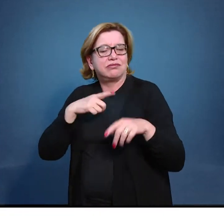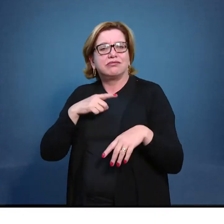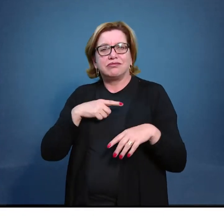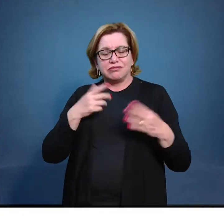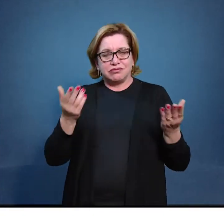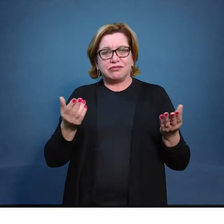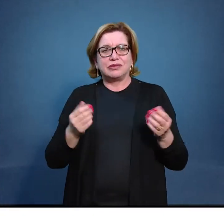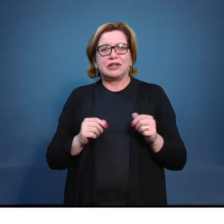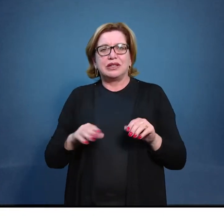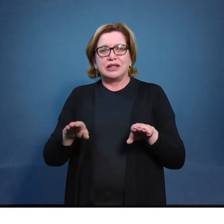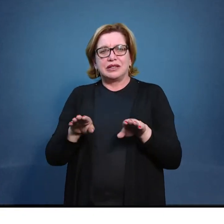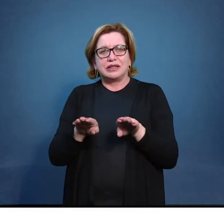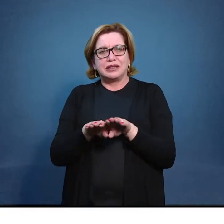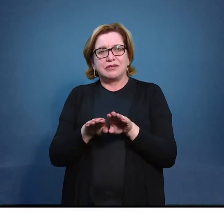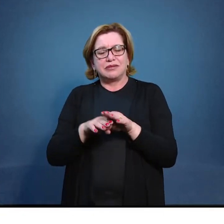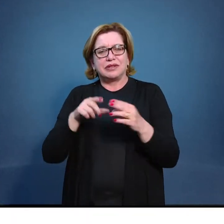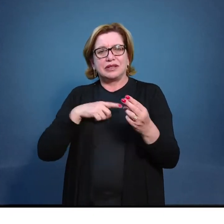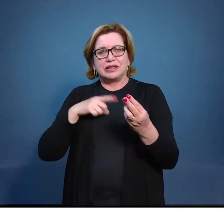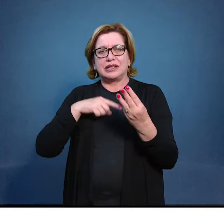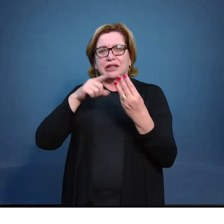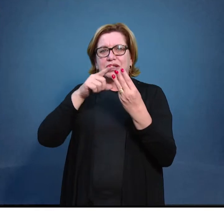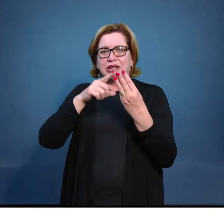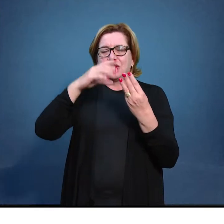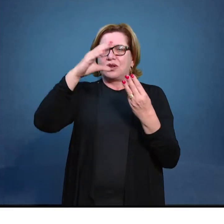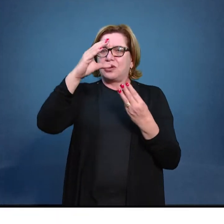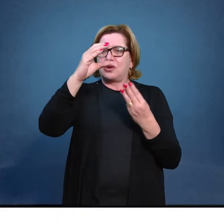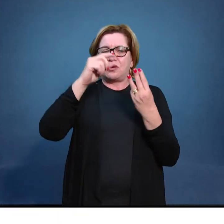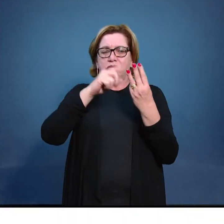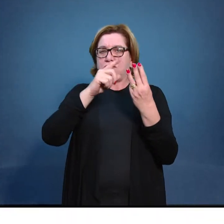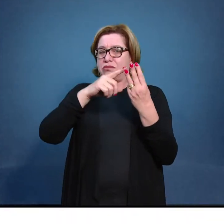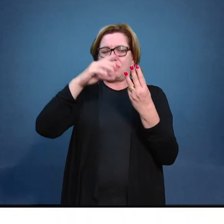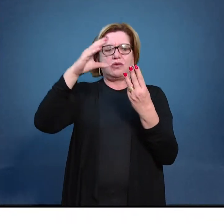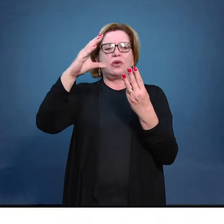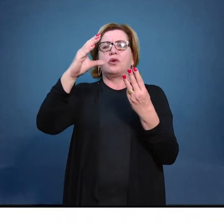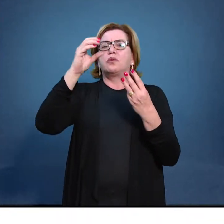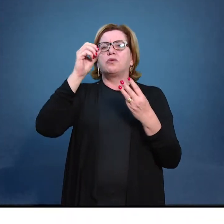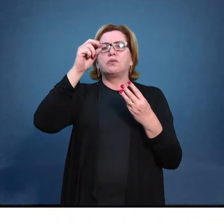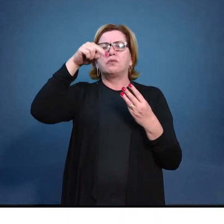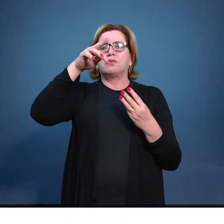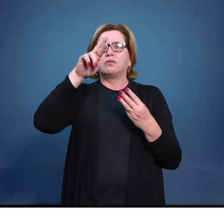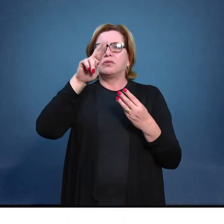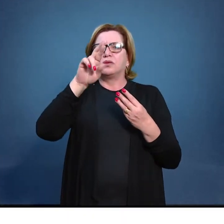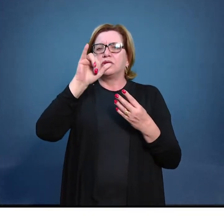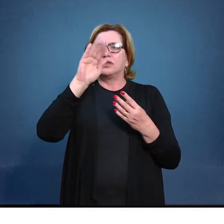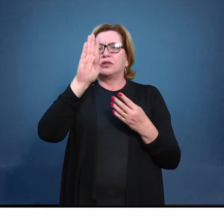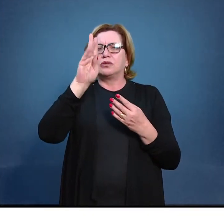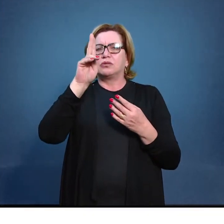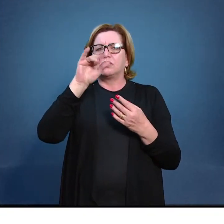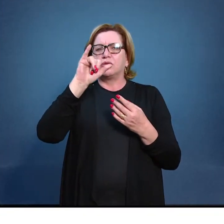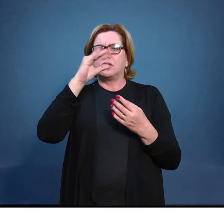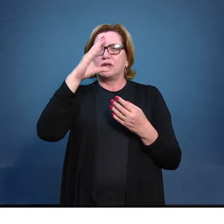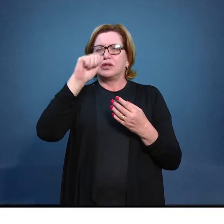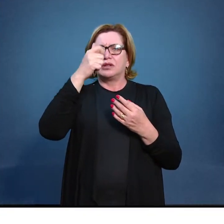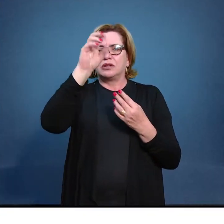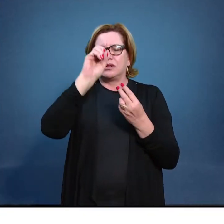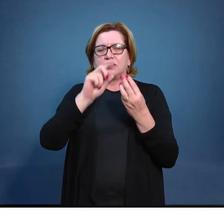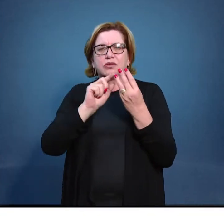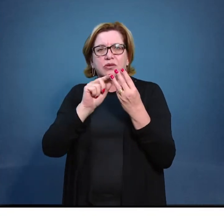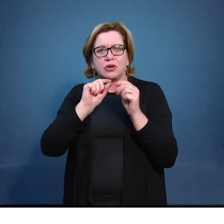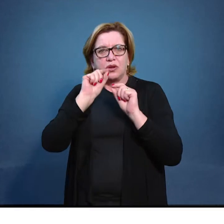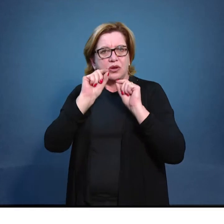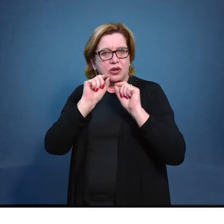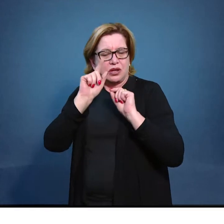lixo. E tem também a contribuição de melhoria, que é também prevista no artigo 5º do Código Tributário Nacional. O